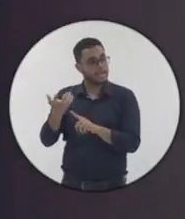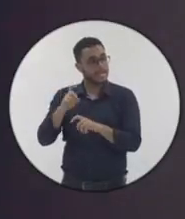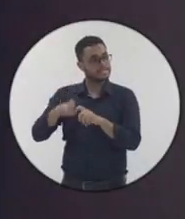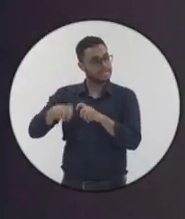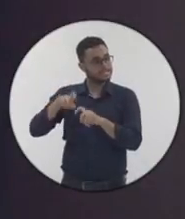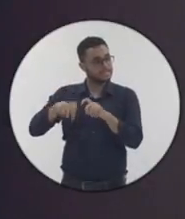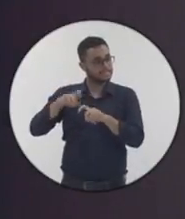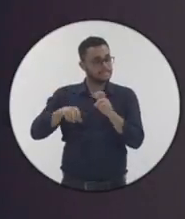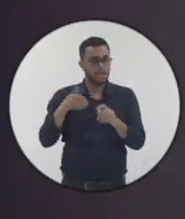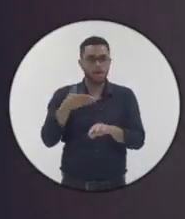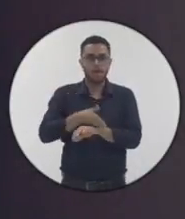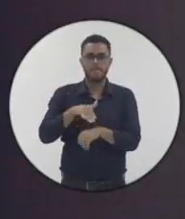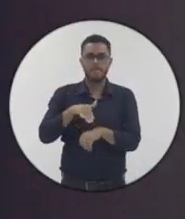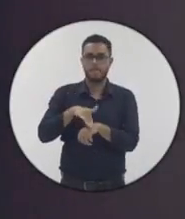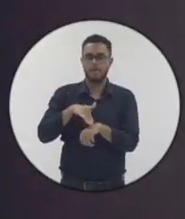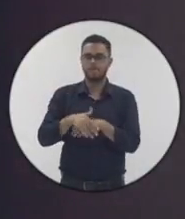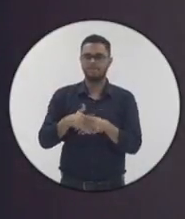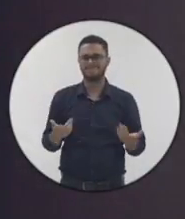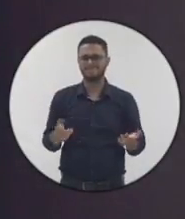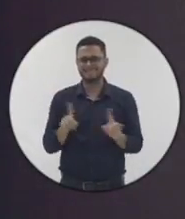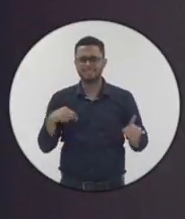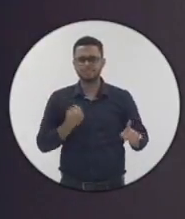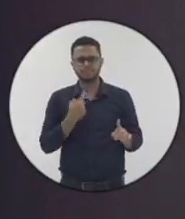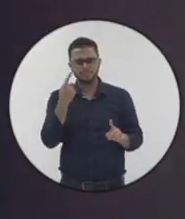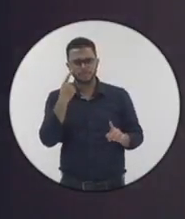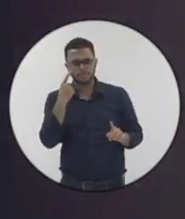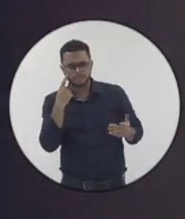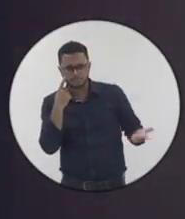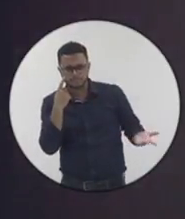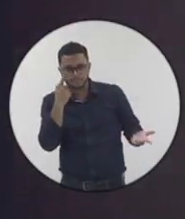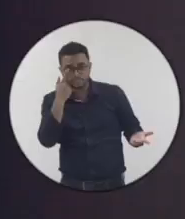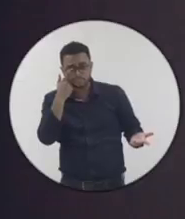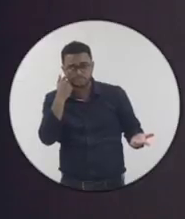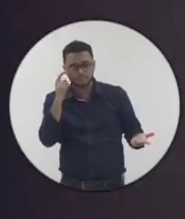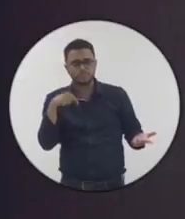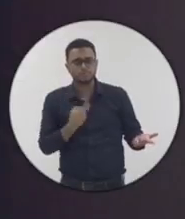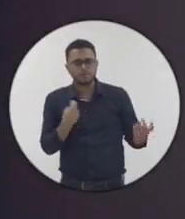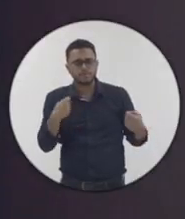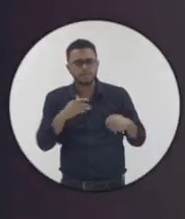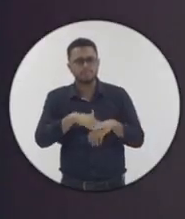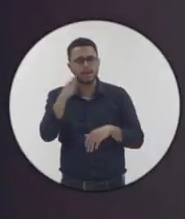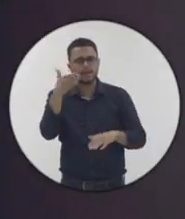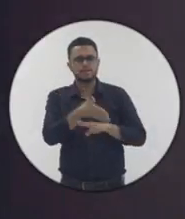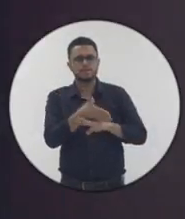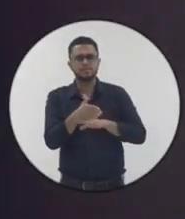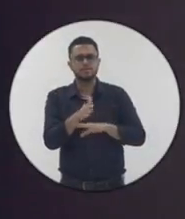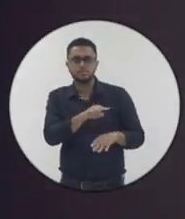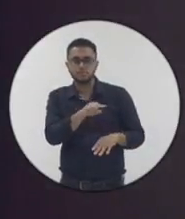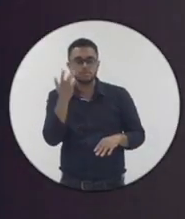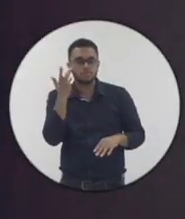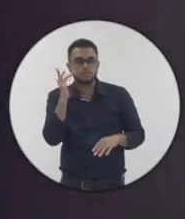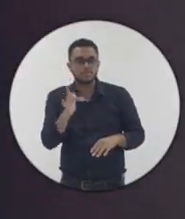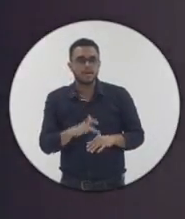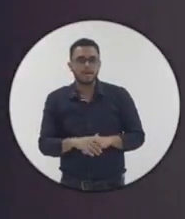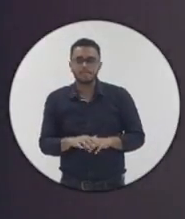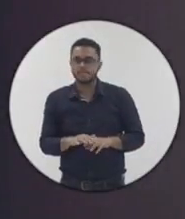para sair à noite, entendeu? A gente precisa de mais acesso. As pessoas não sabem do Cade Único. A